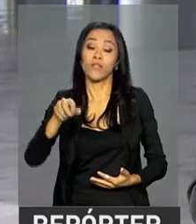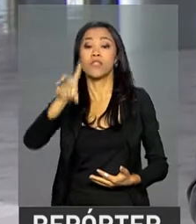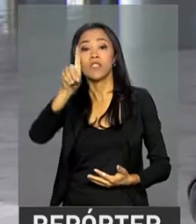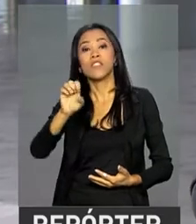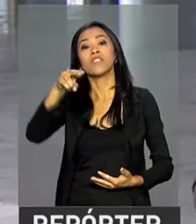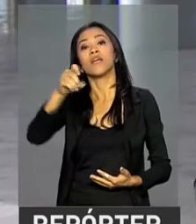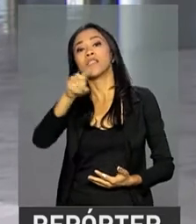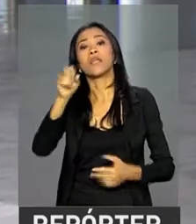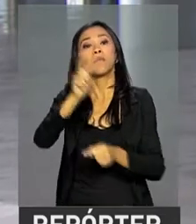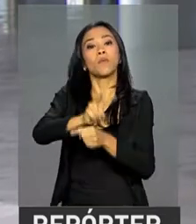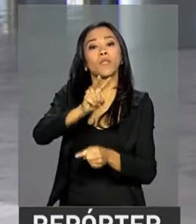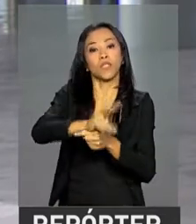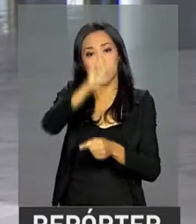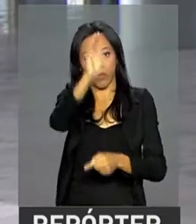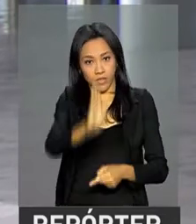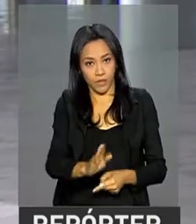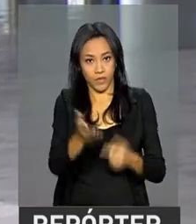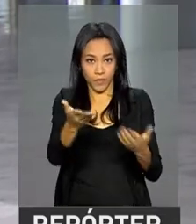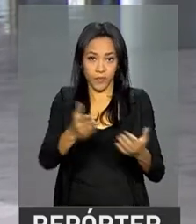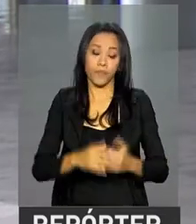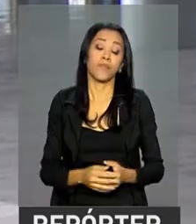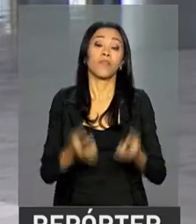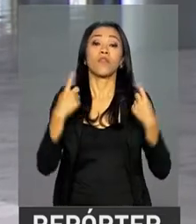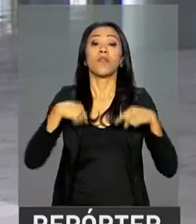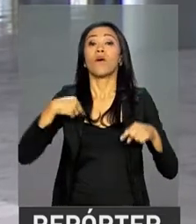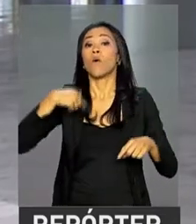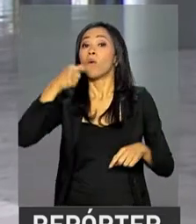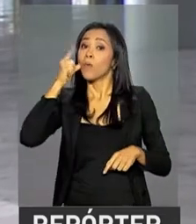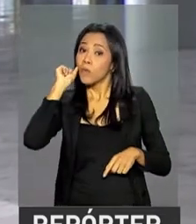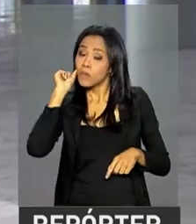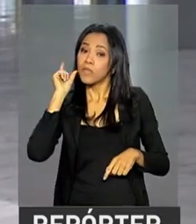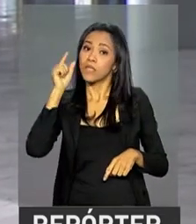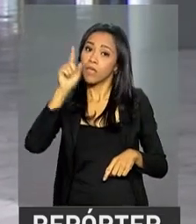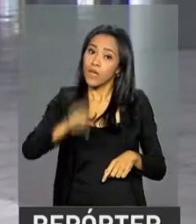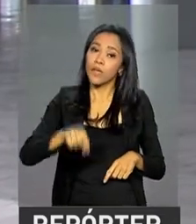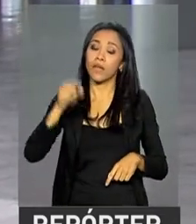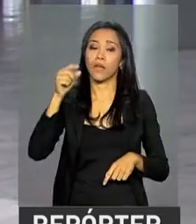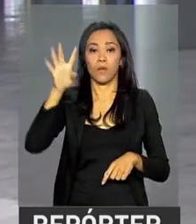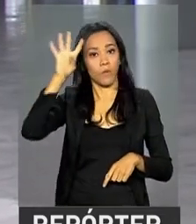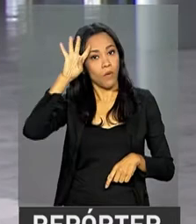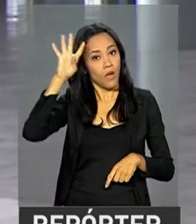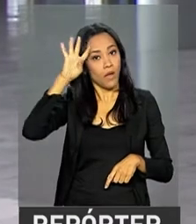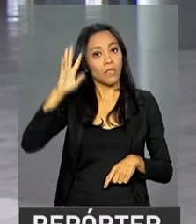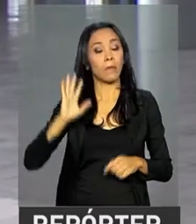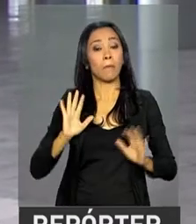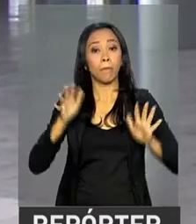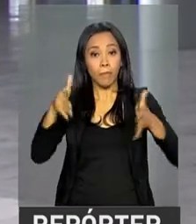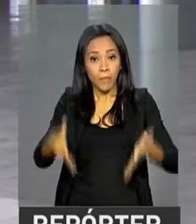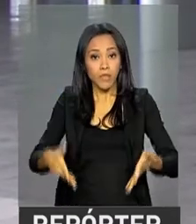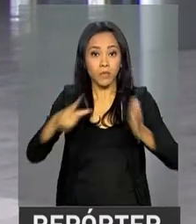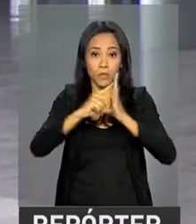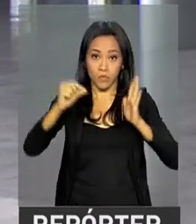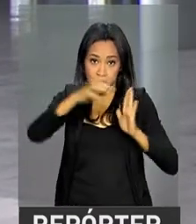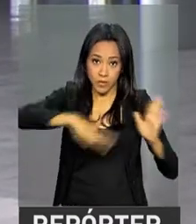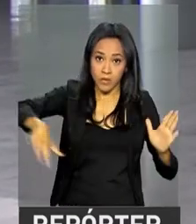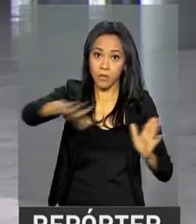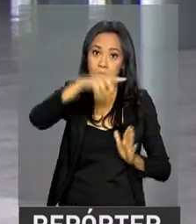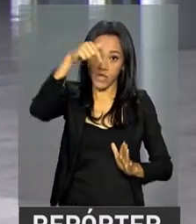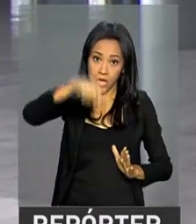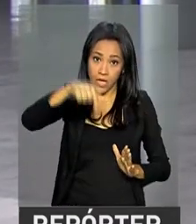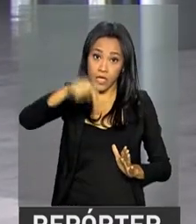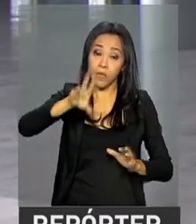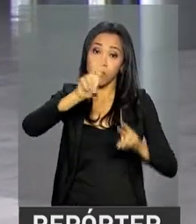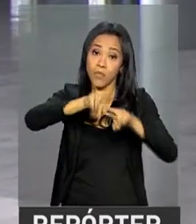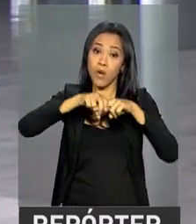da agenda do presidente michel temer no dia de ontem é ontem quarta feira ele participou de uma cerimônia no palácio do planalto por ocasião do dia